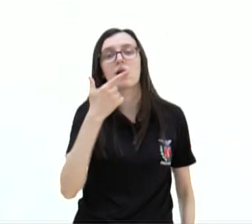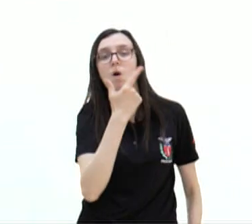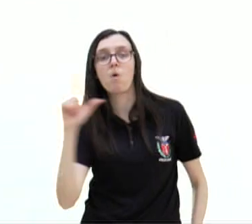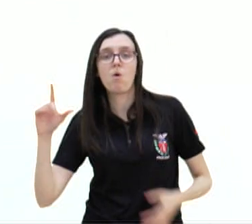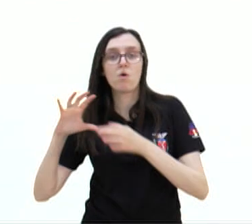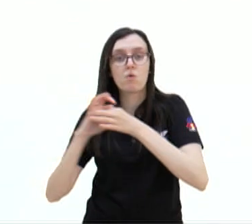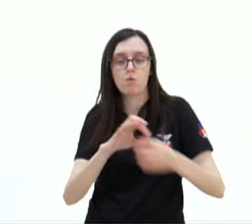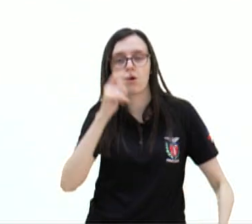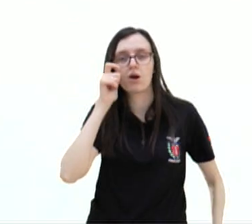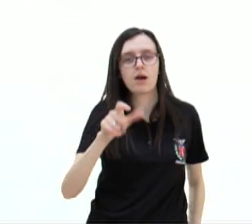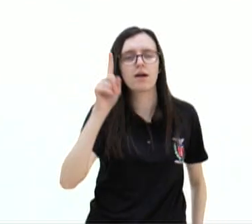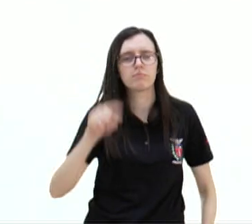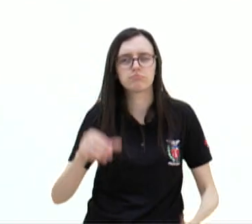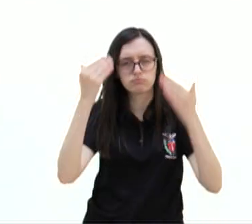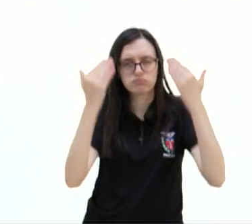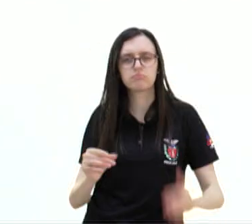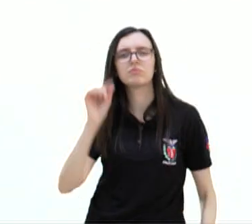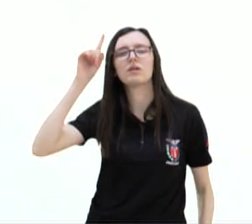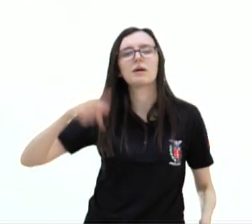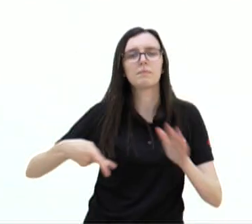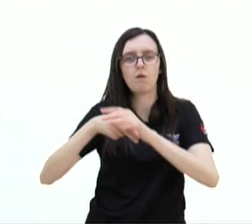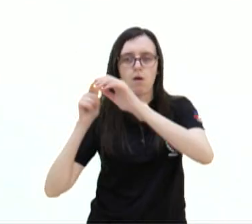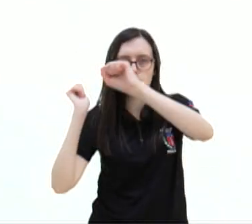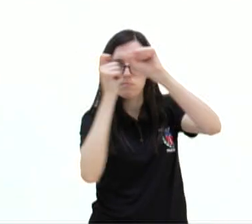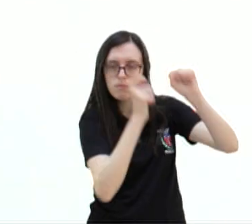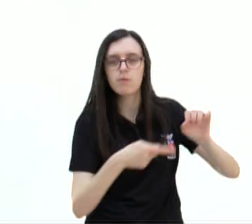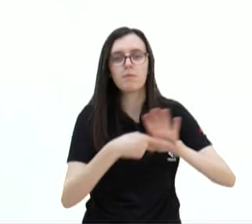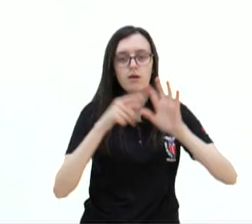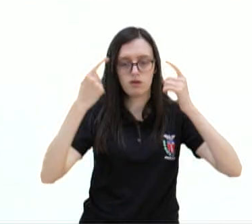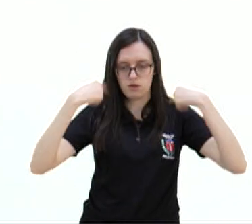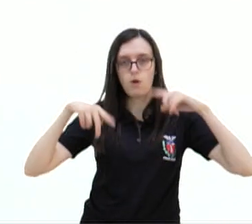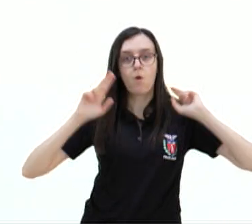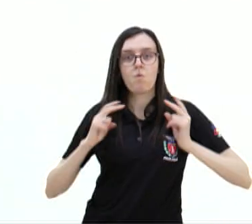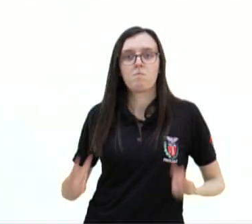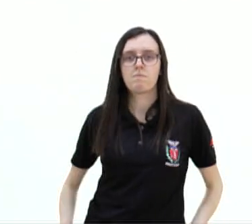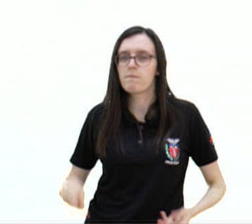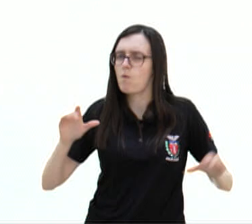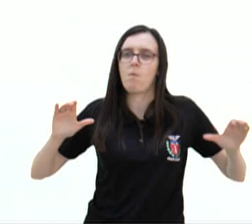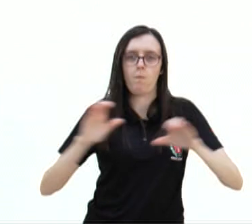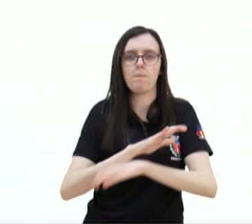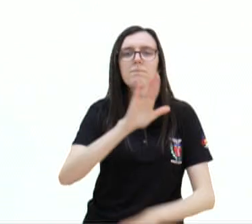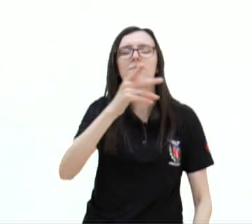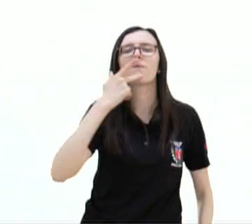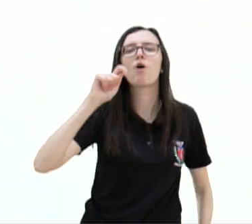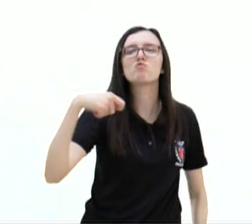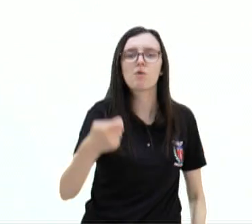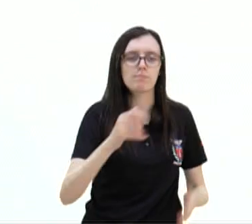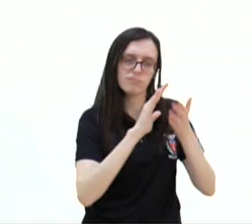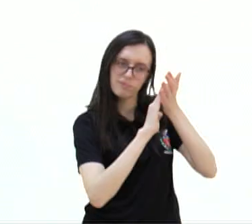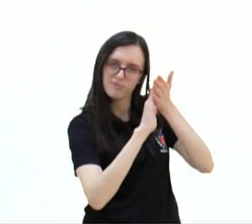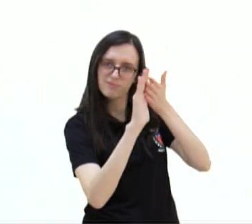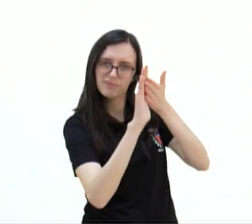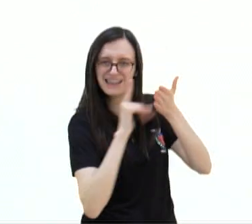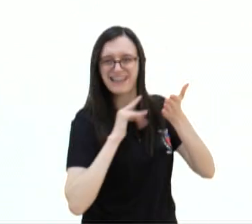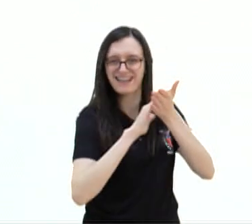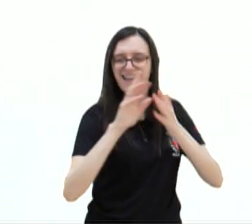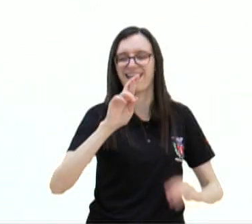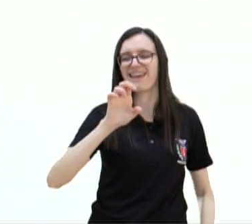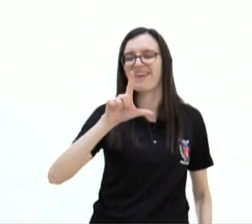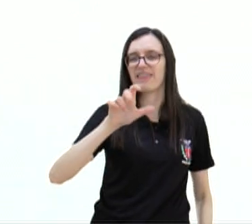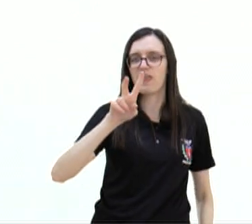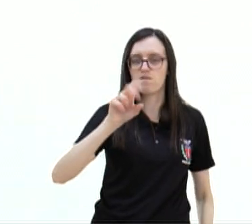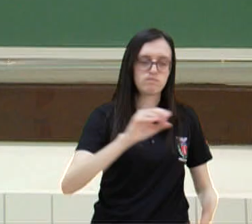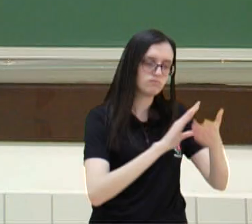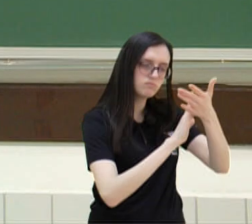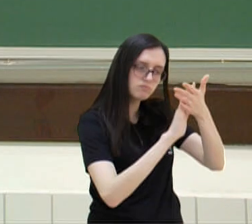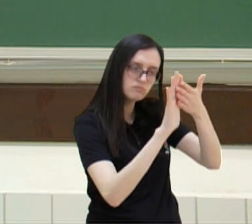contexto interessante de analisar, que é a escultura da figura humana por completo. Quando é um relevo, você tem uma superfície plana e